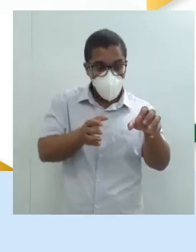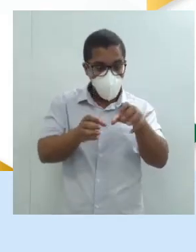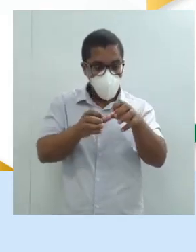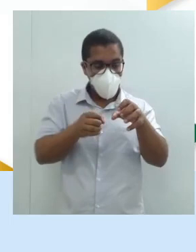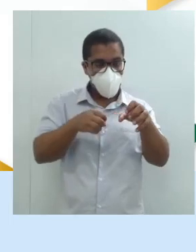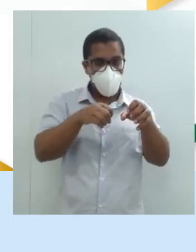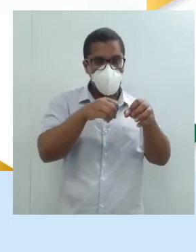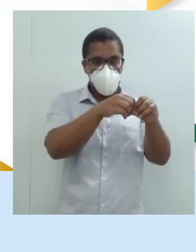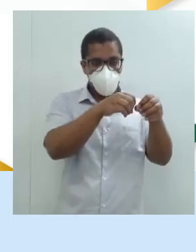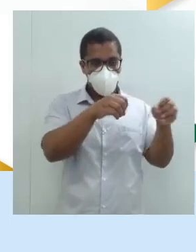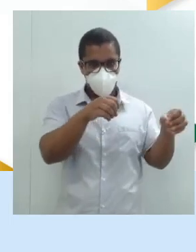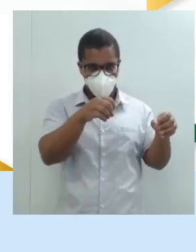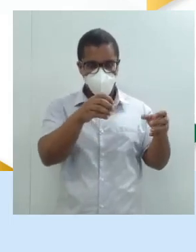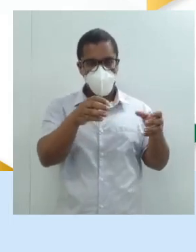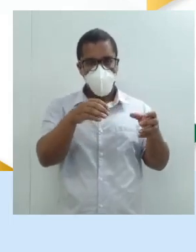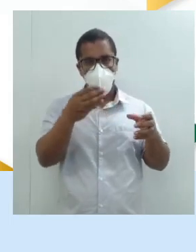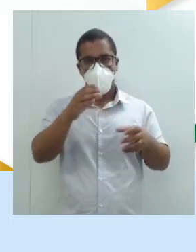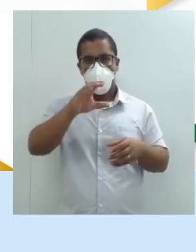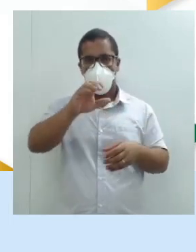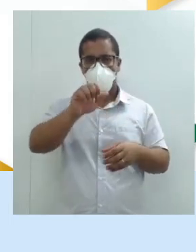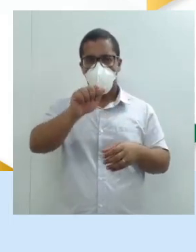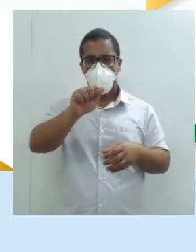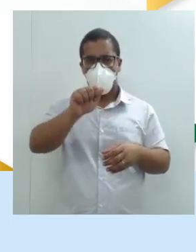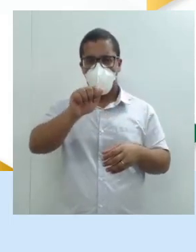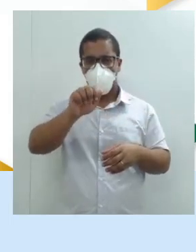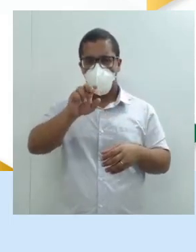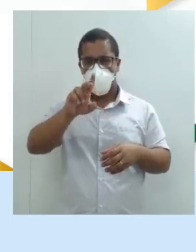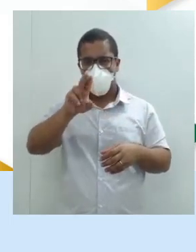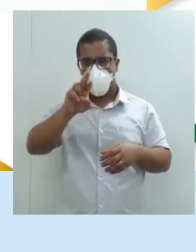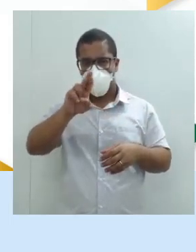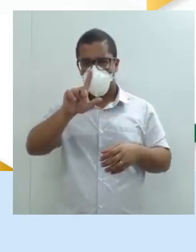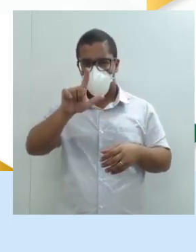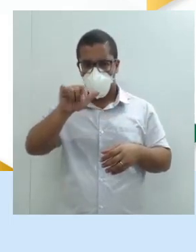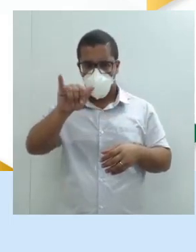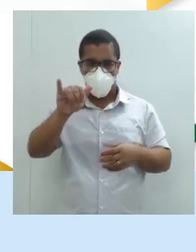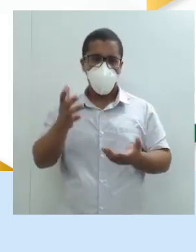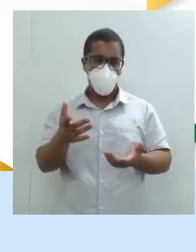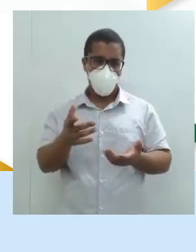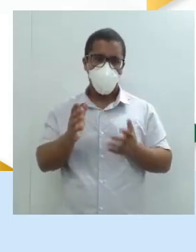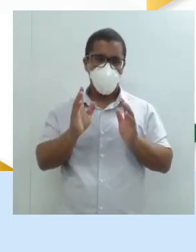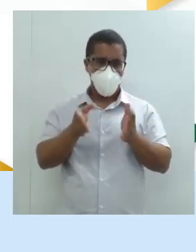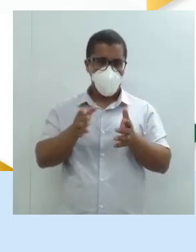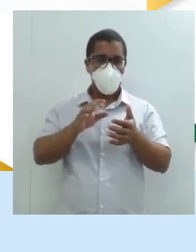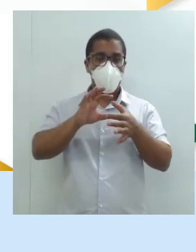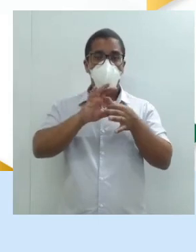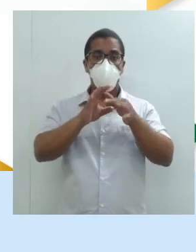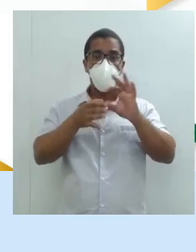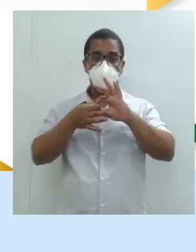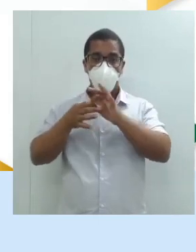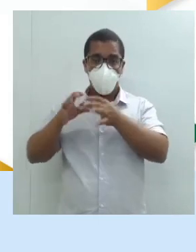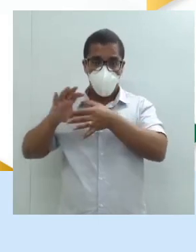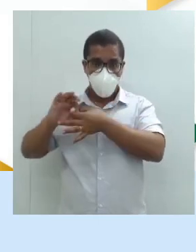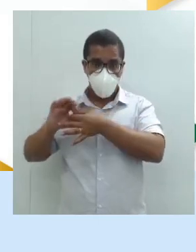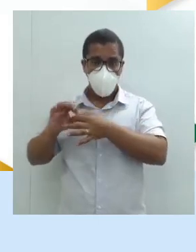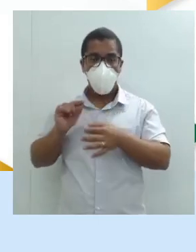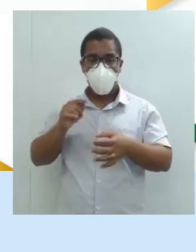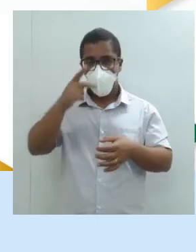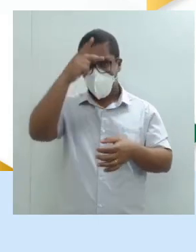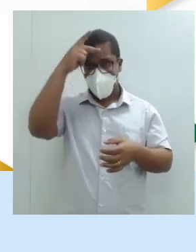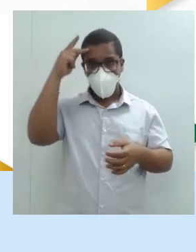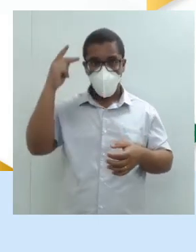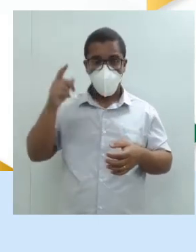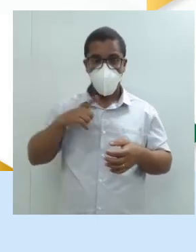Ou curling, que acho que vocês já devem ter visto na televisão. Nas Olimpíadas de Inverno, onde uma pessoa